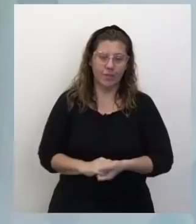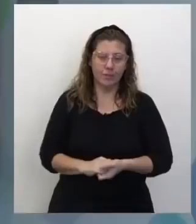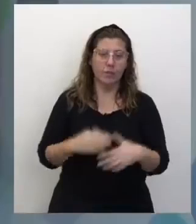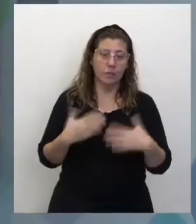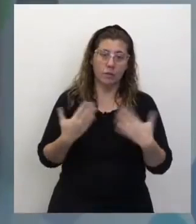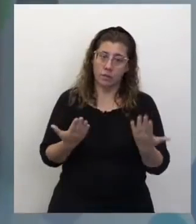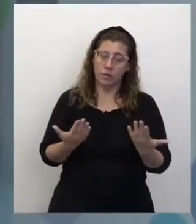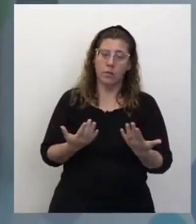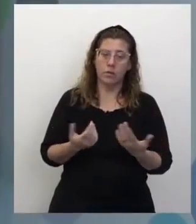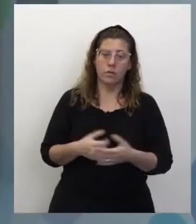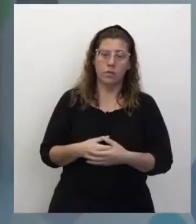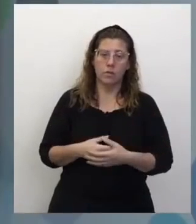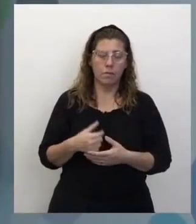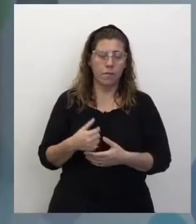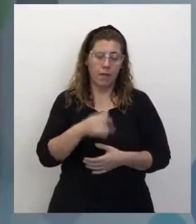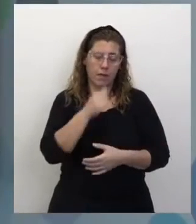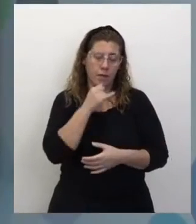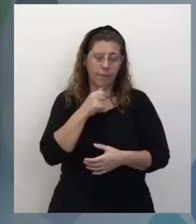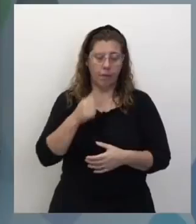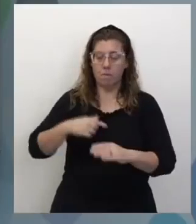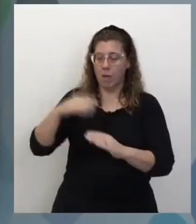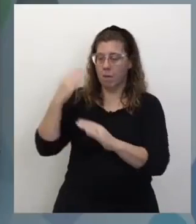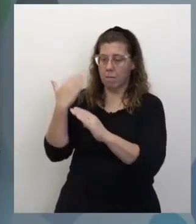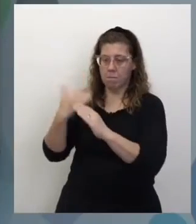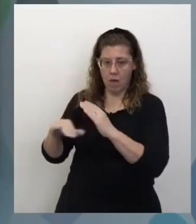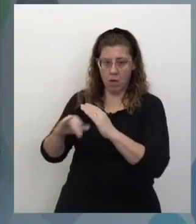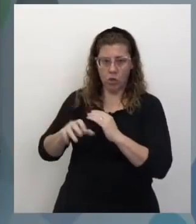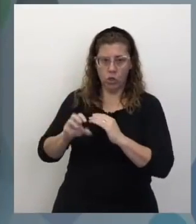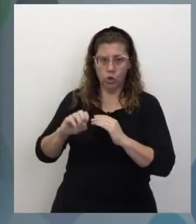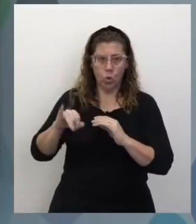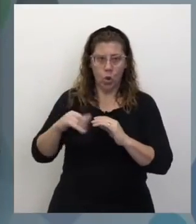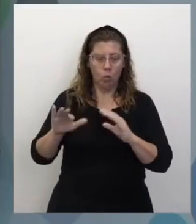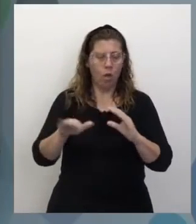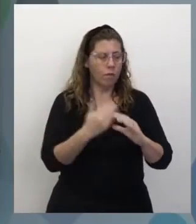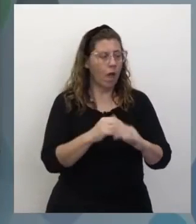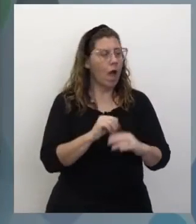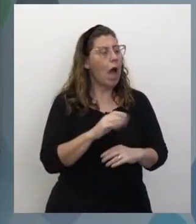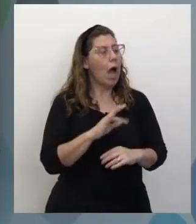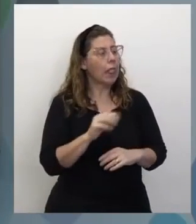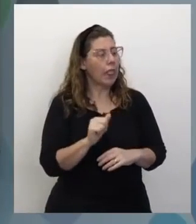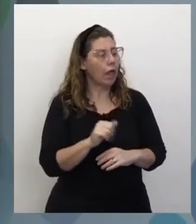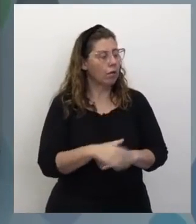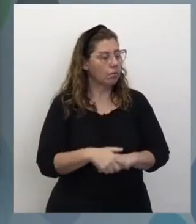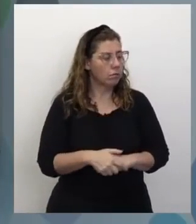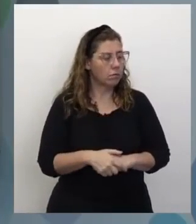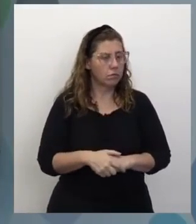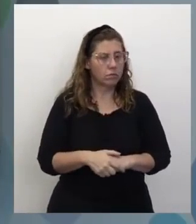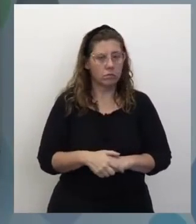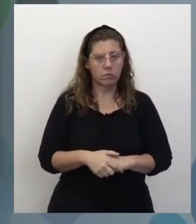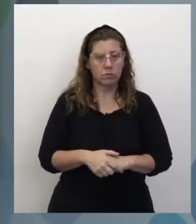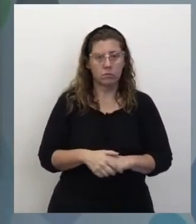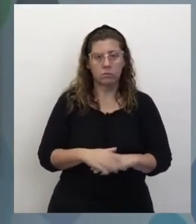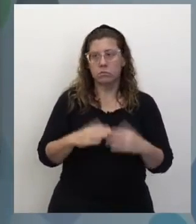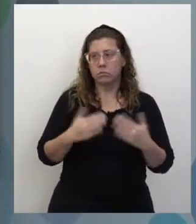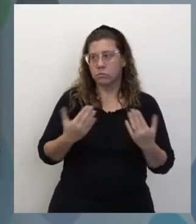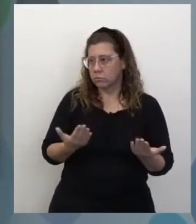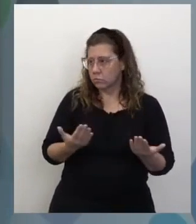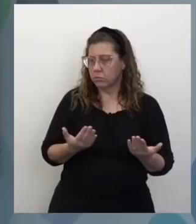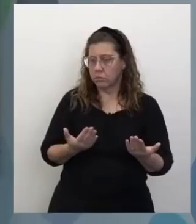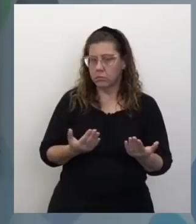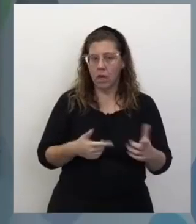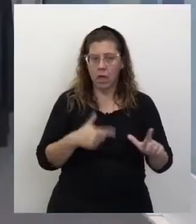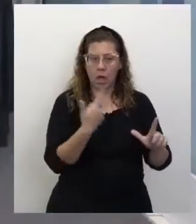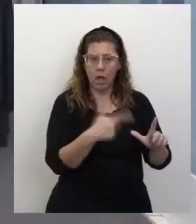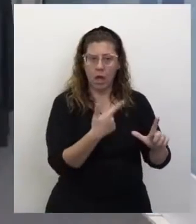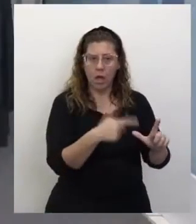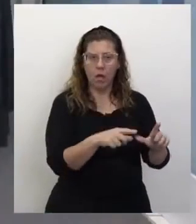exemplo, eu mando um meme para o João responde a mim, tá. Uhum. Né? Que é outro meme também. Você conhece esse meme, João?